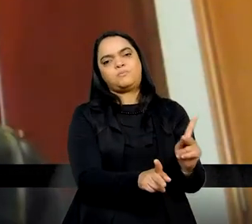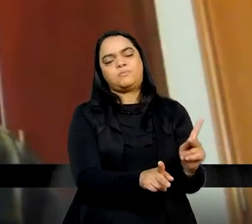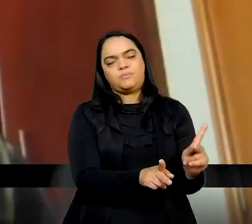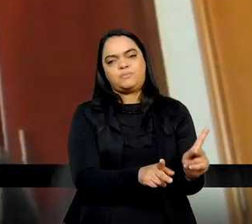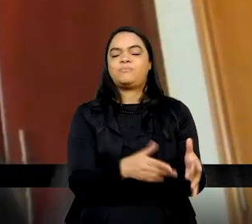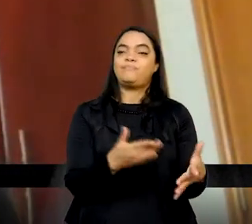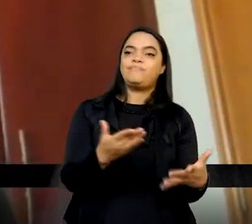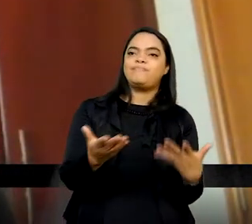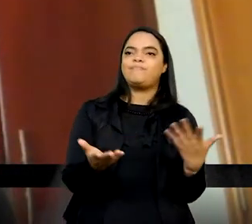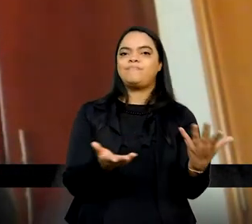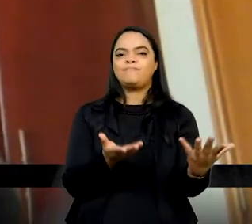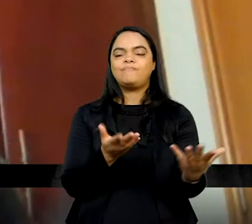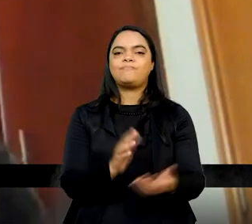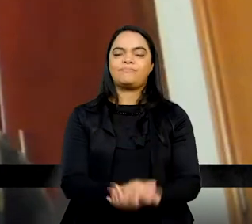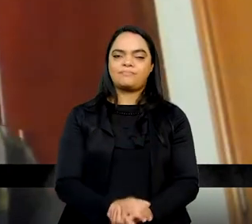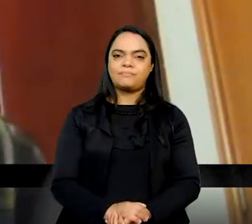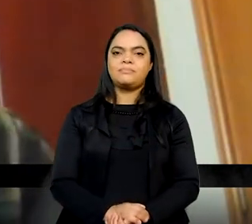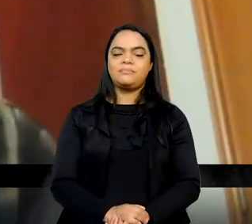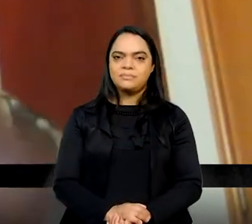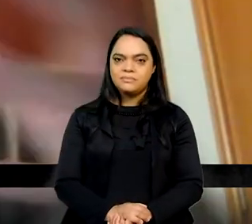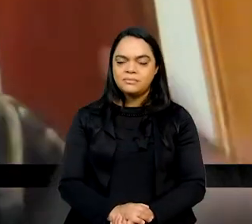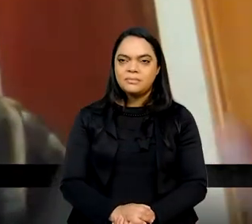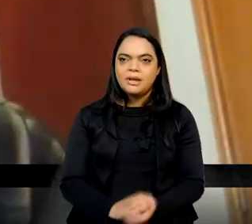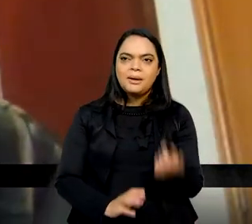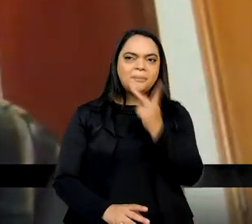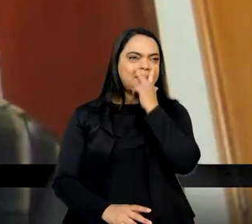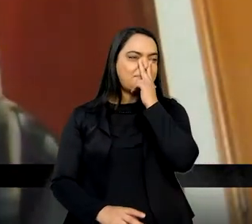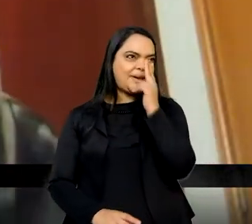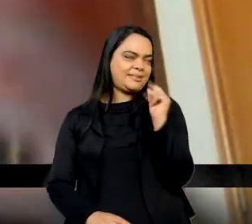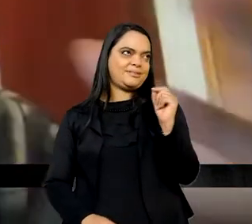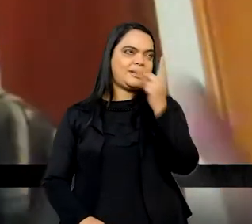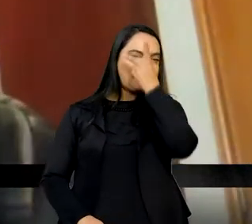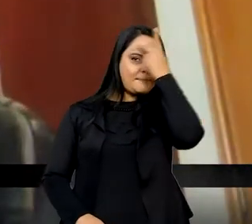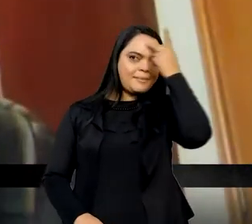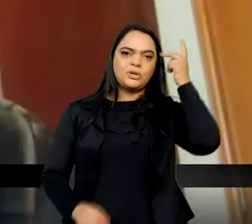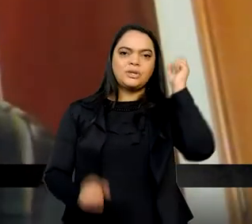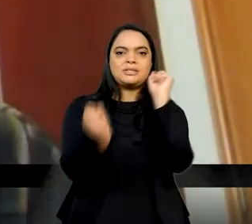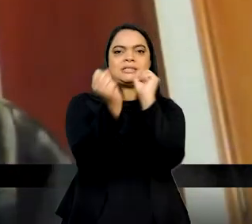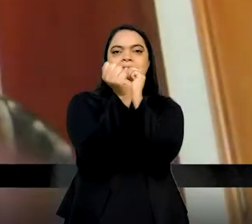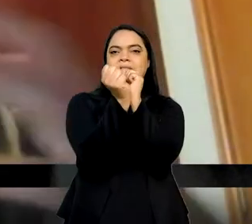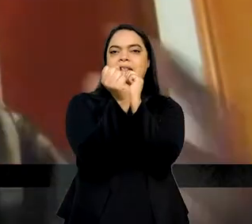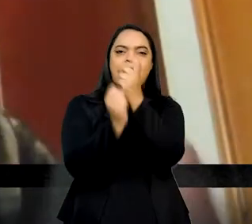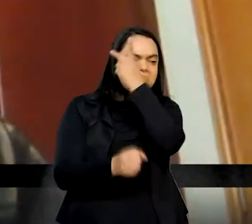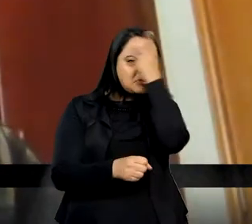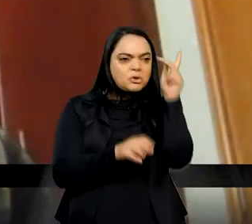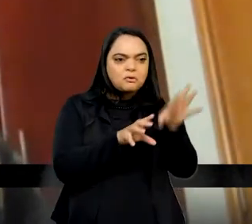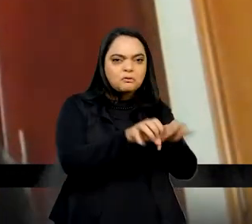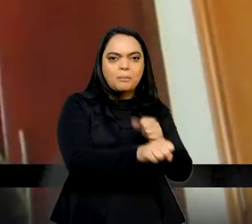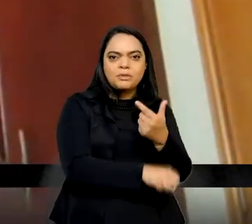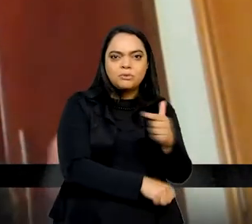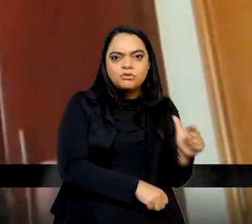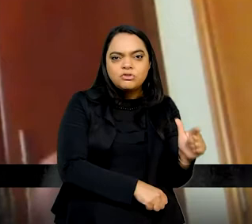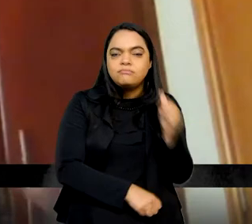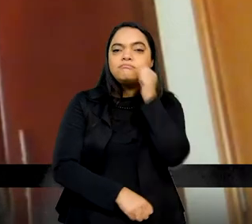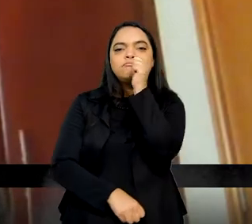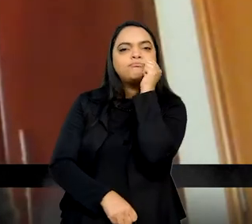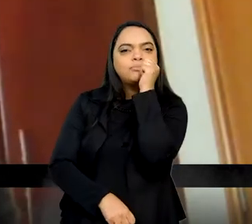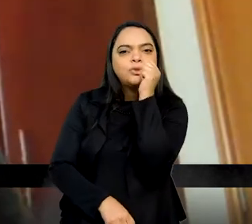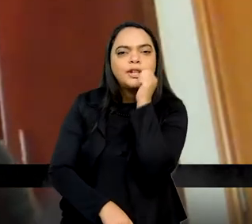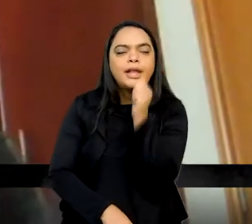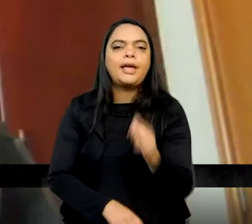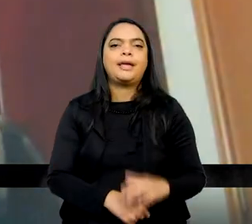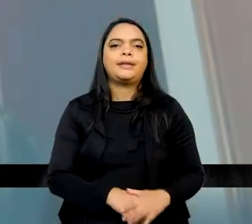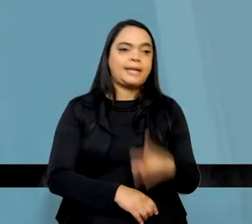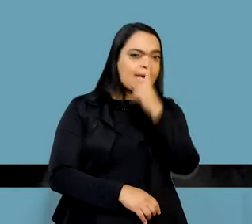né, os desqualificados, escravizados, as mulheres, os livres